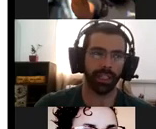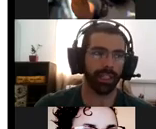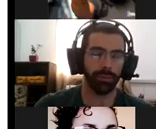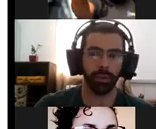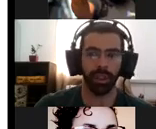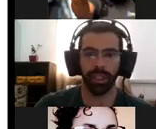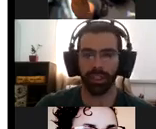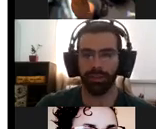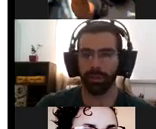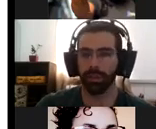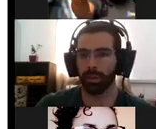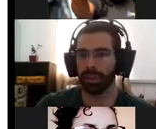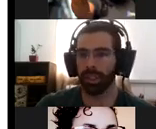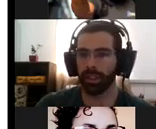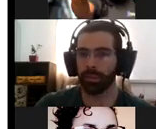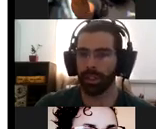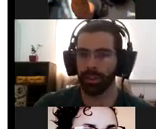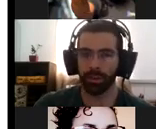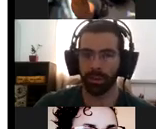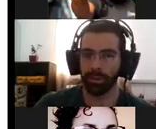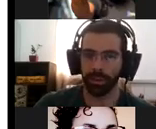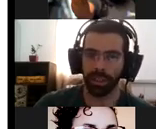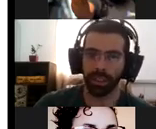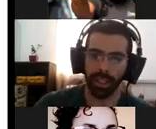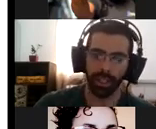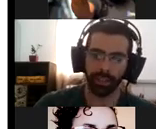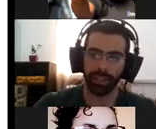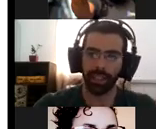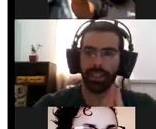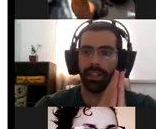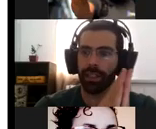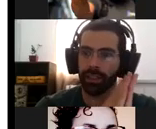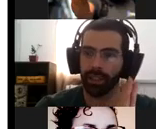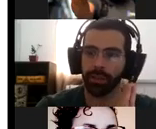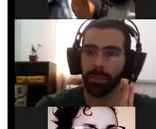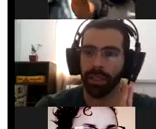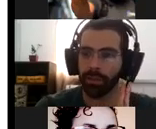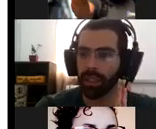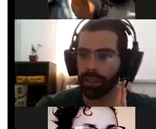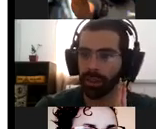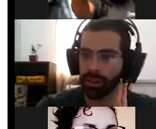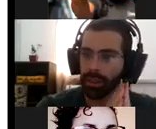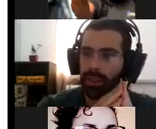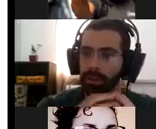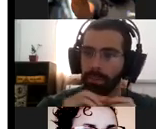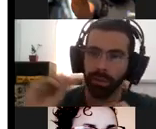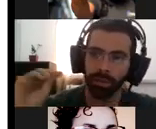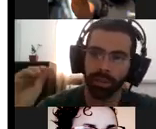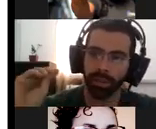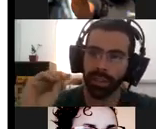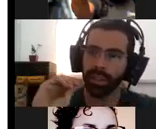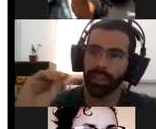está interessada em por que você gostou de Dark ou por que você gostou de Community. Ela está interessada em entender o seu padrão do que você gosta